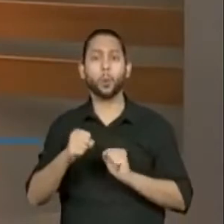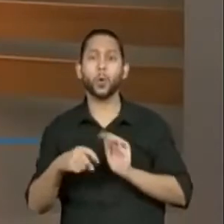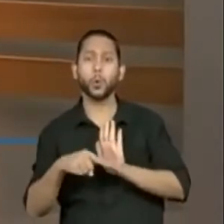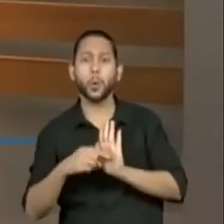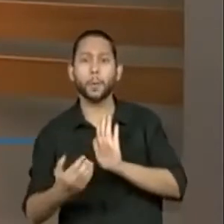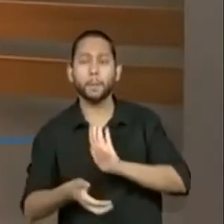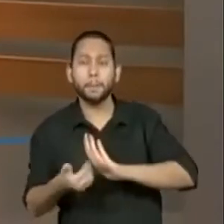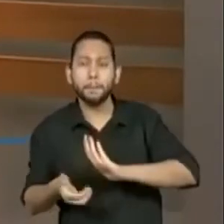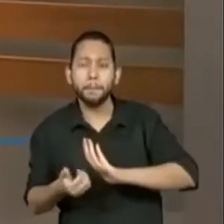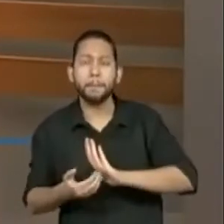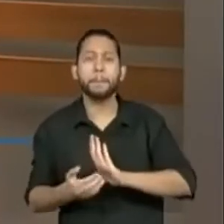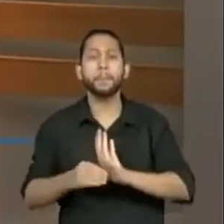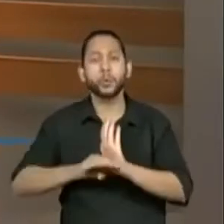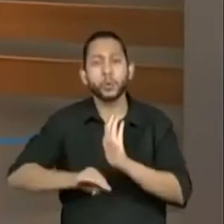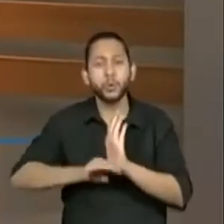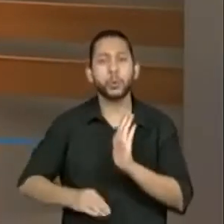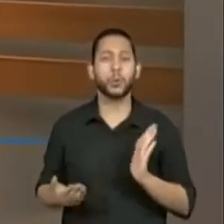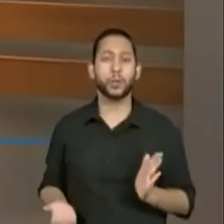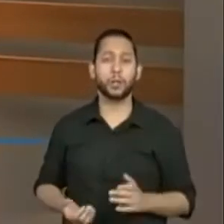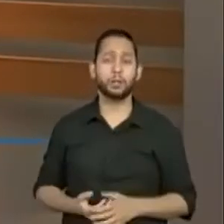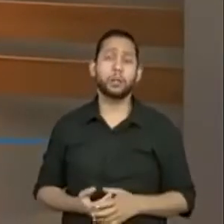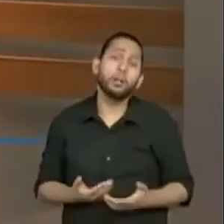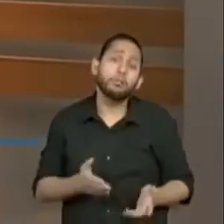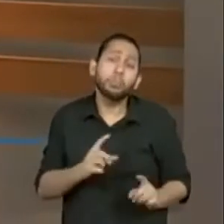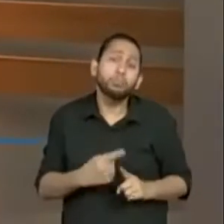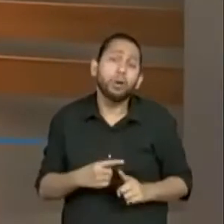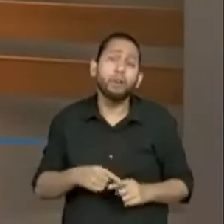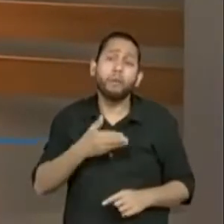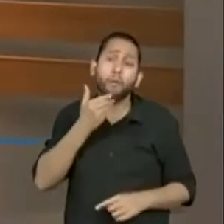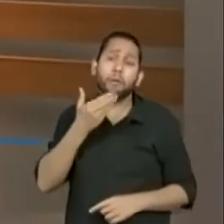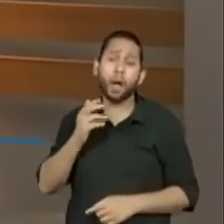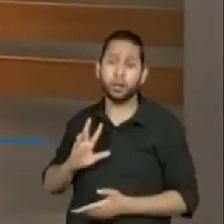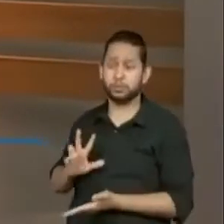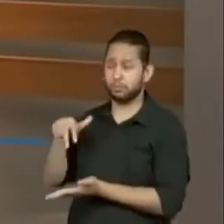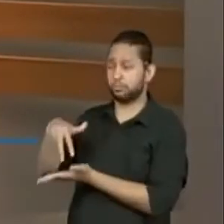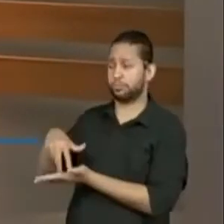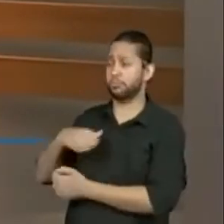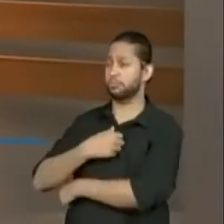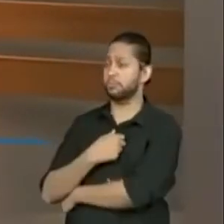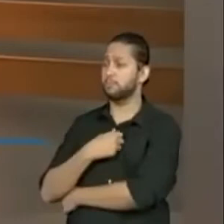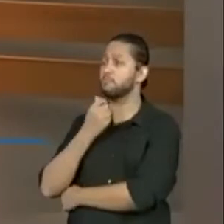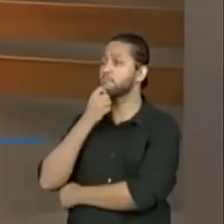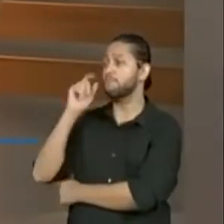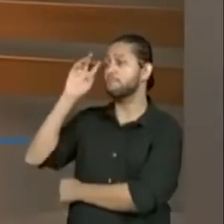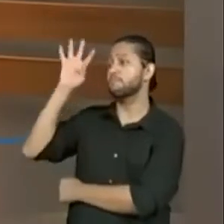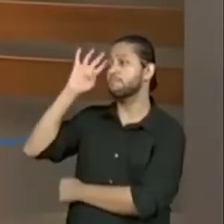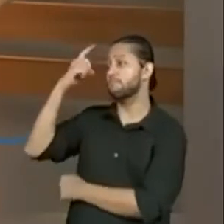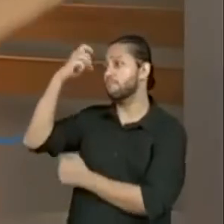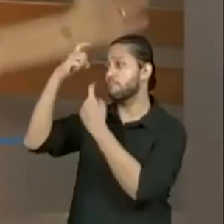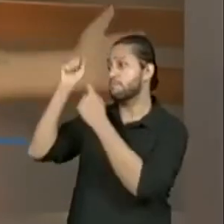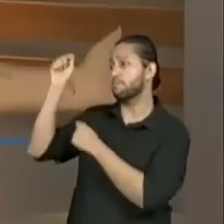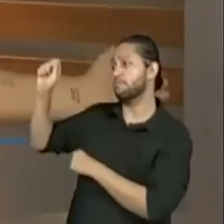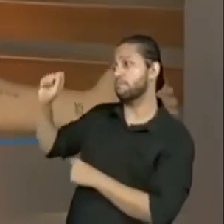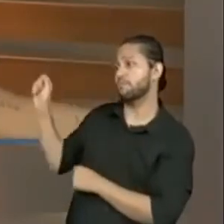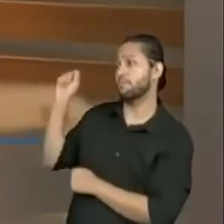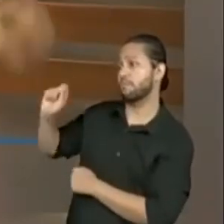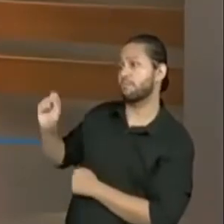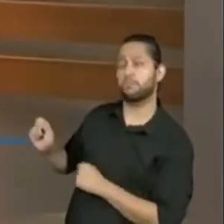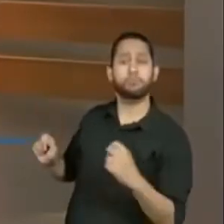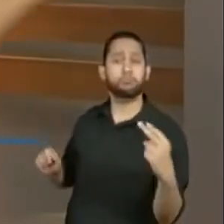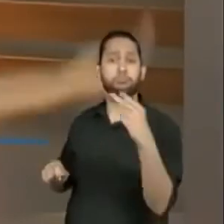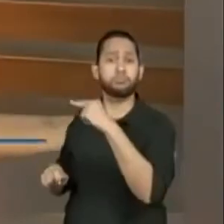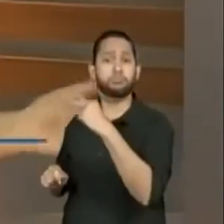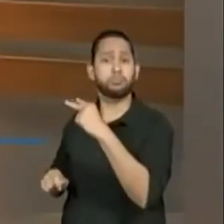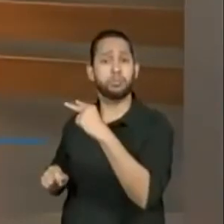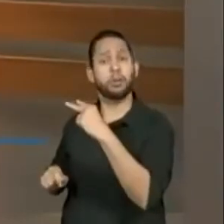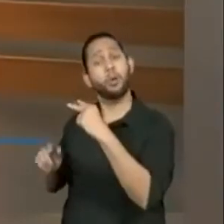quero que vocês formulem porque seria muito fácil vir aqui e eu formular essa situação problema colocar aqui na